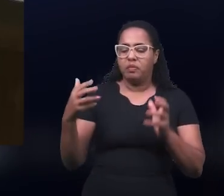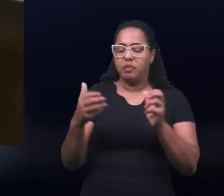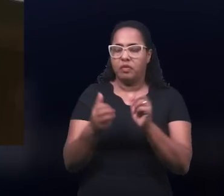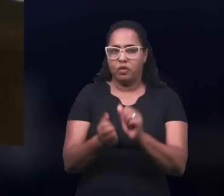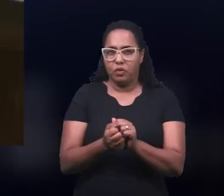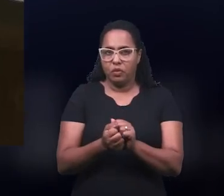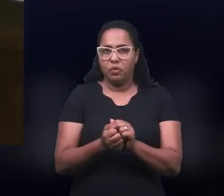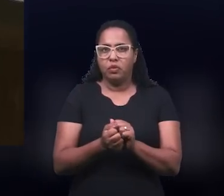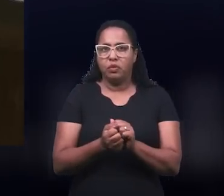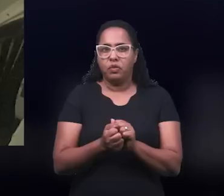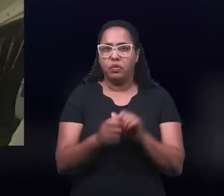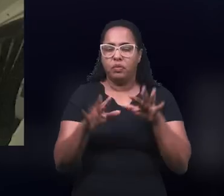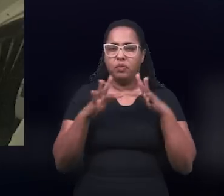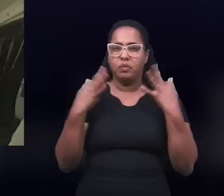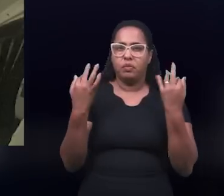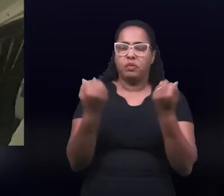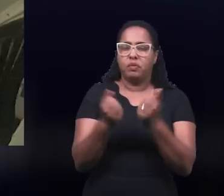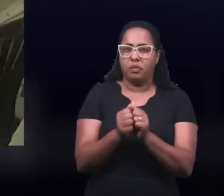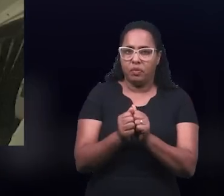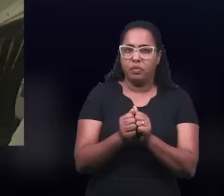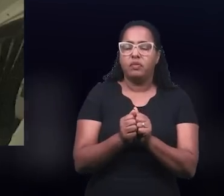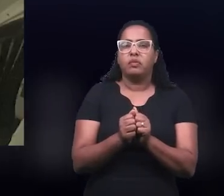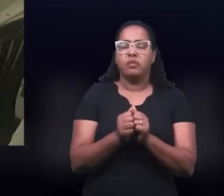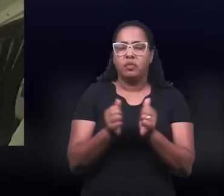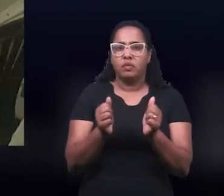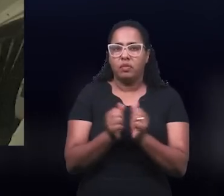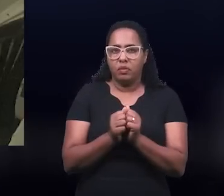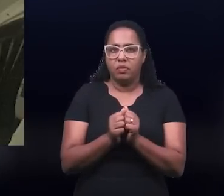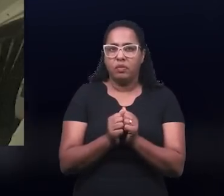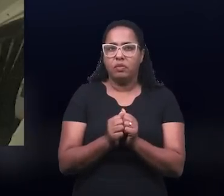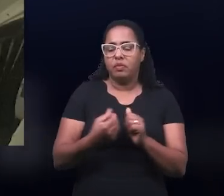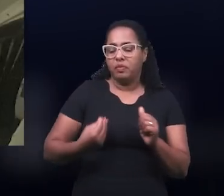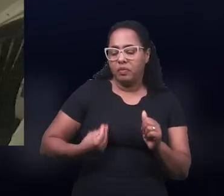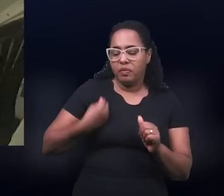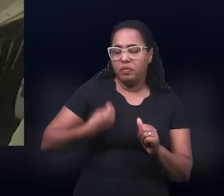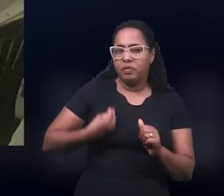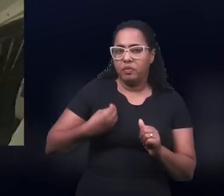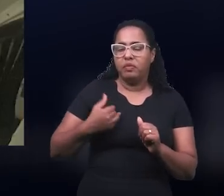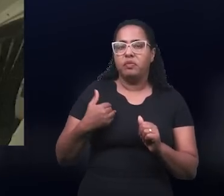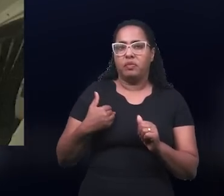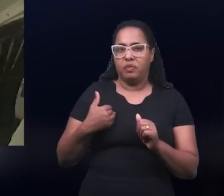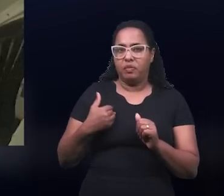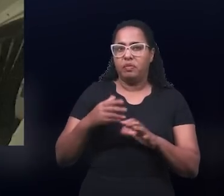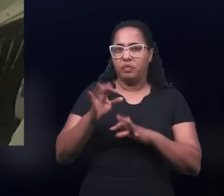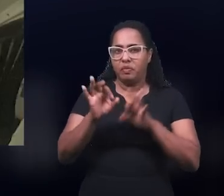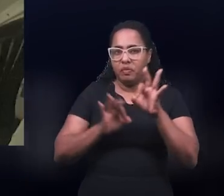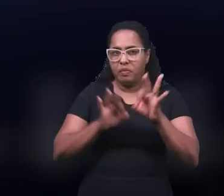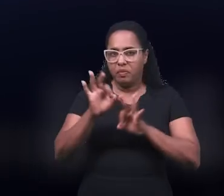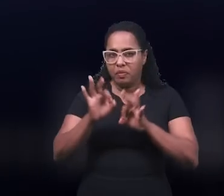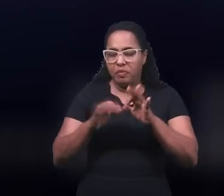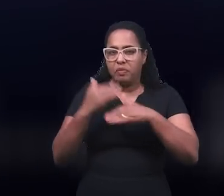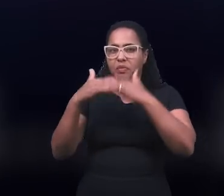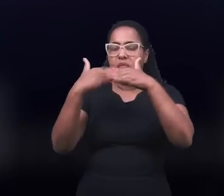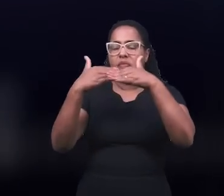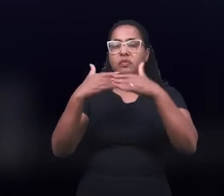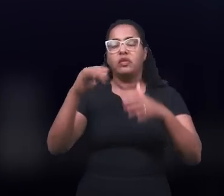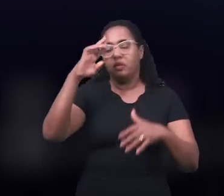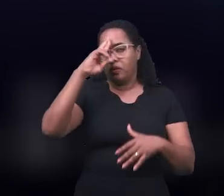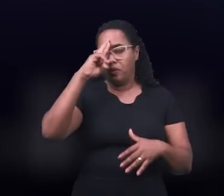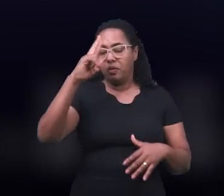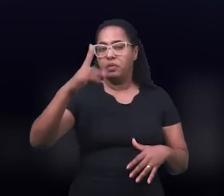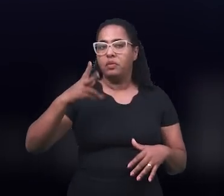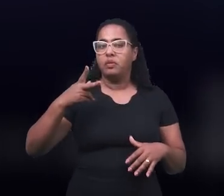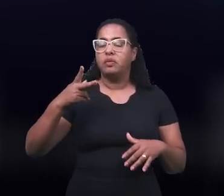estavam conosco, né, as famílias que estavam já agregadas à igreja, viveram esse aperfeiçoamento. E o Senhor falou